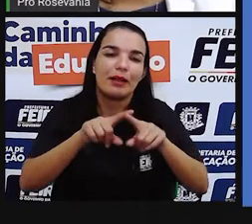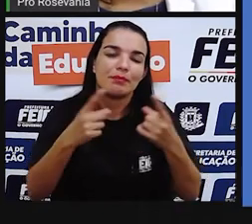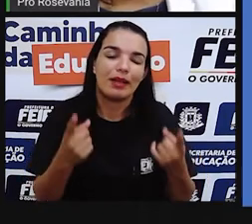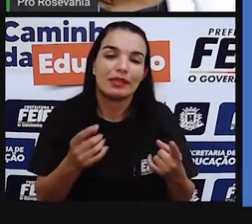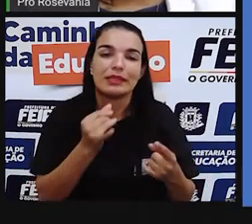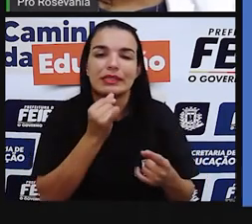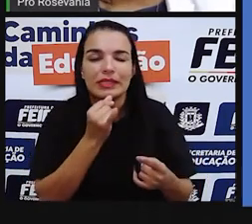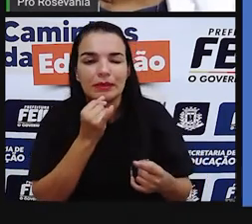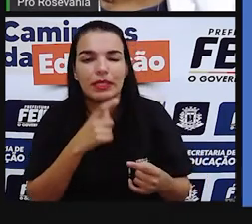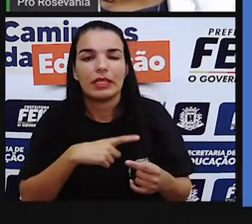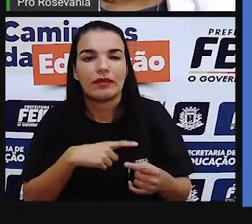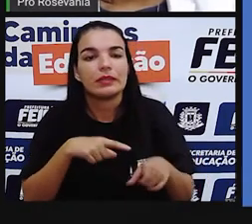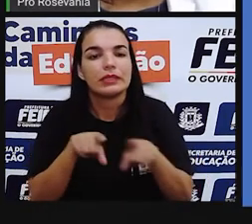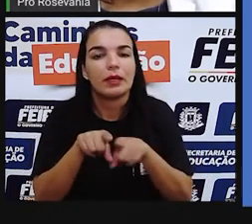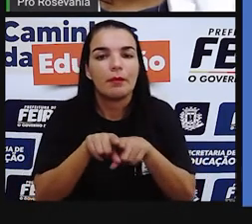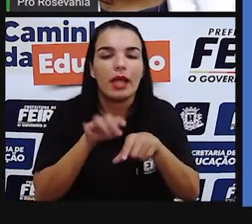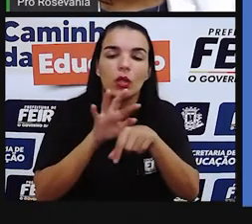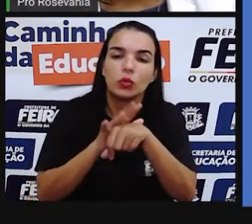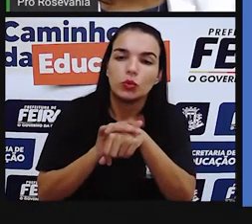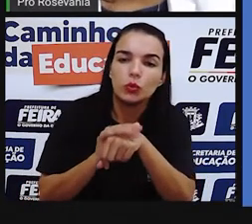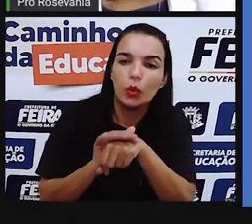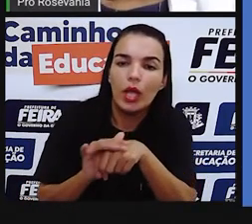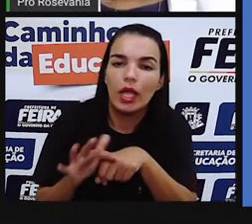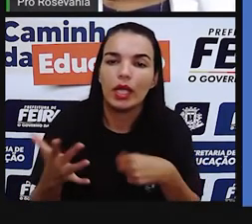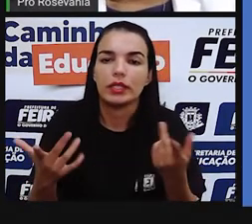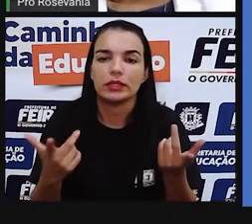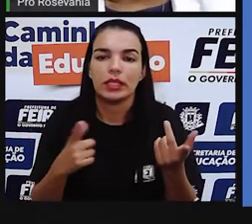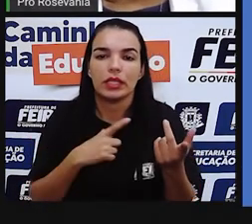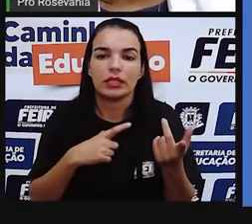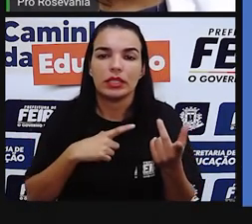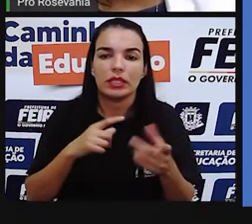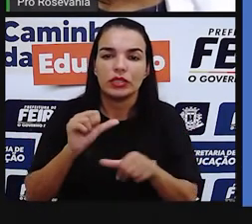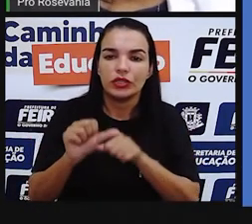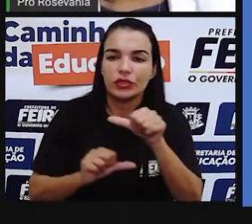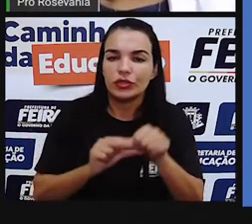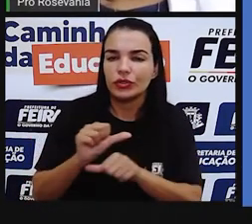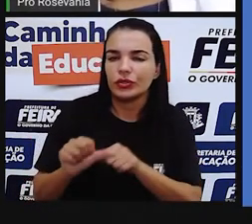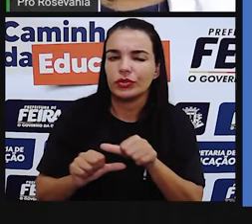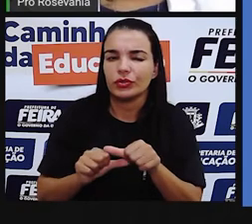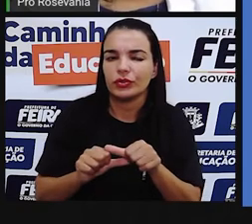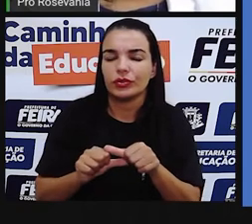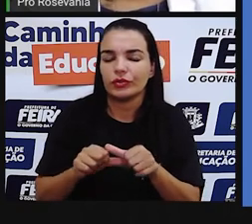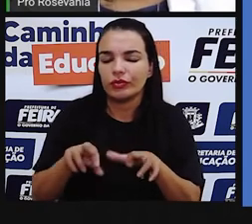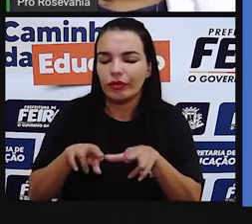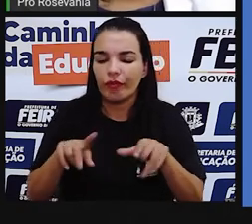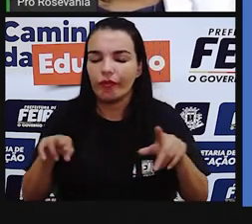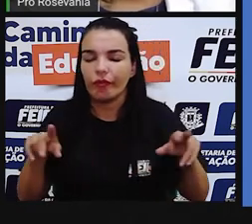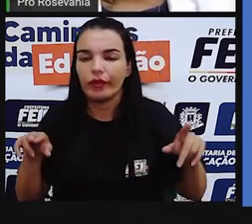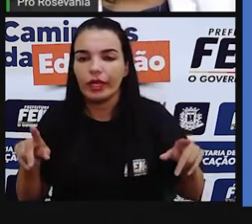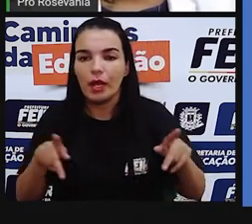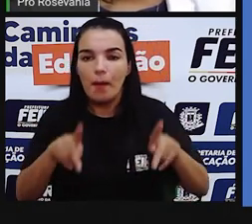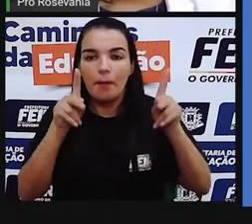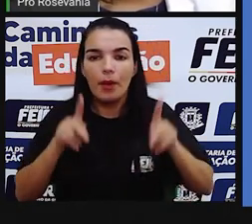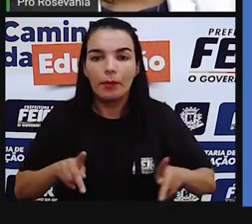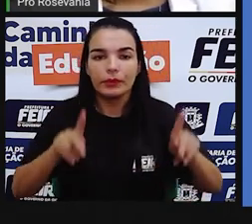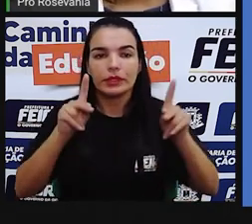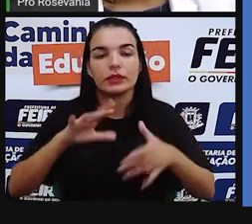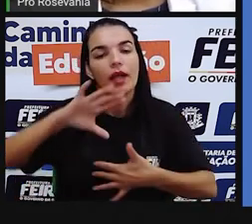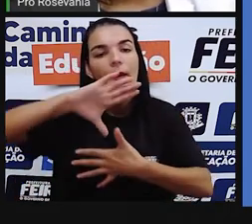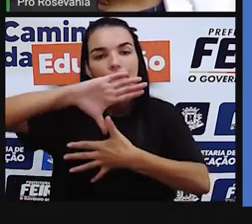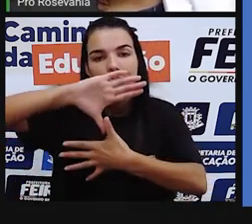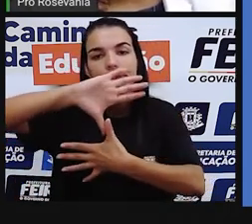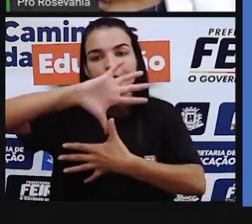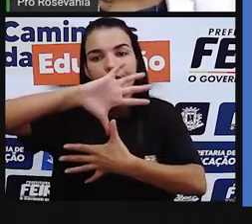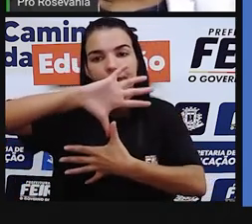diferentes populações na América. Então, na realidade, às vezes, até algumas doenças a gente também adquiriu, como no caso, né, a